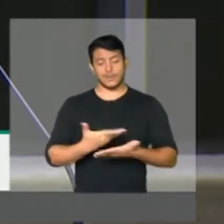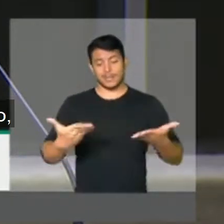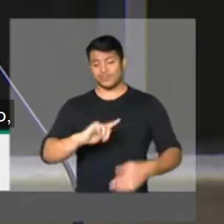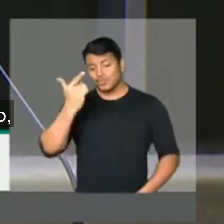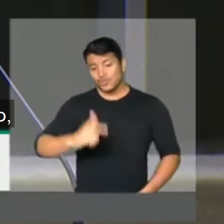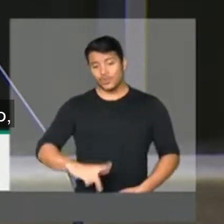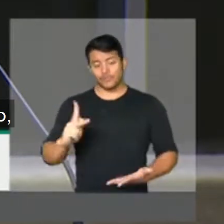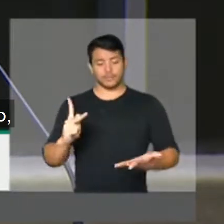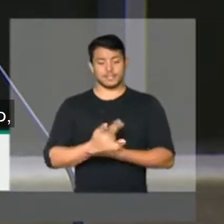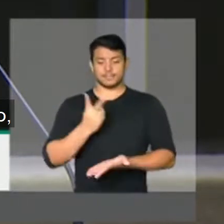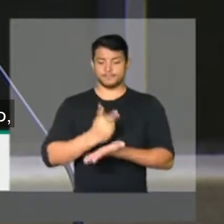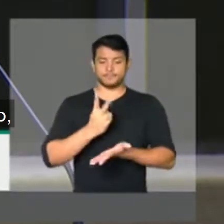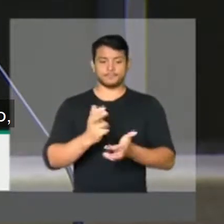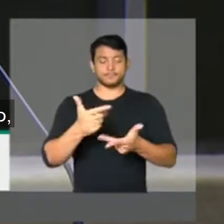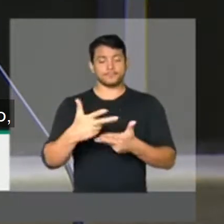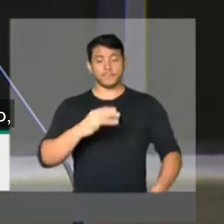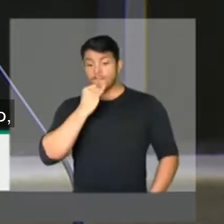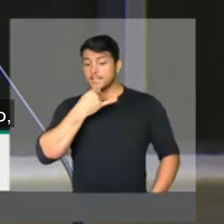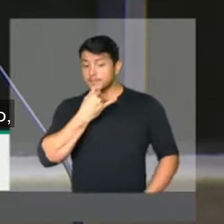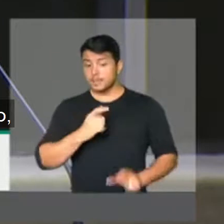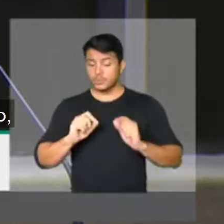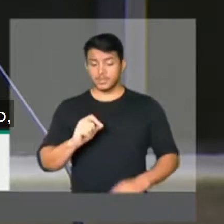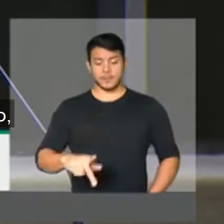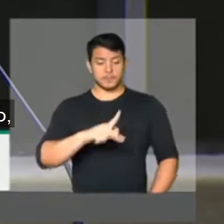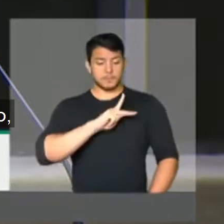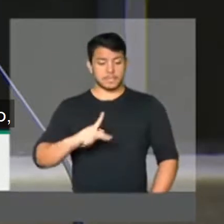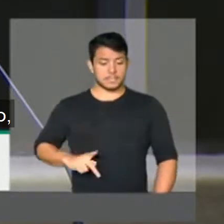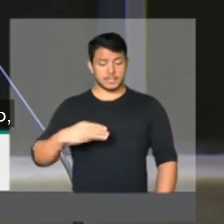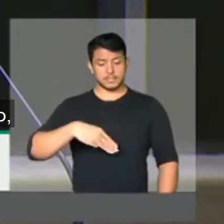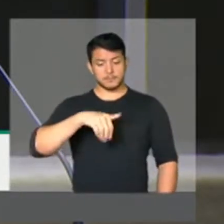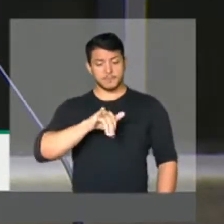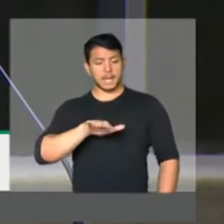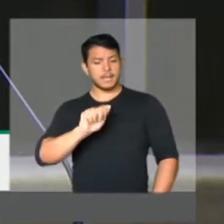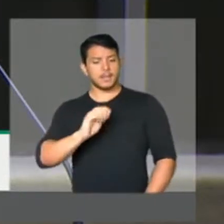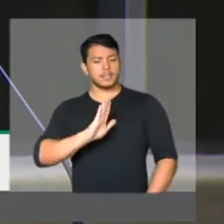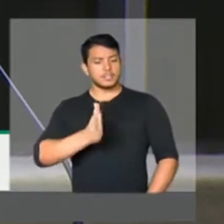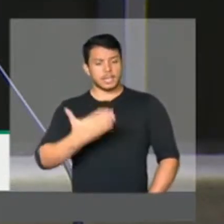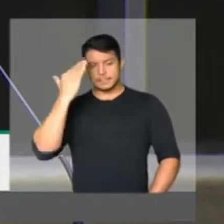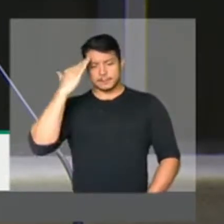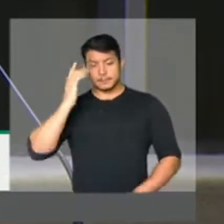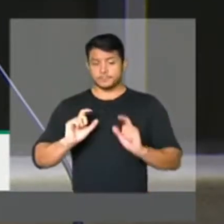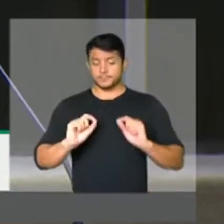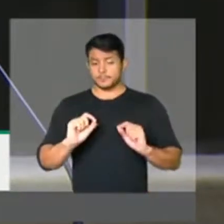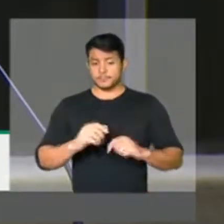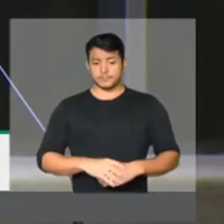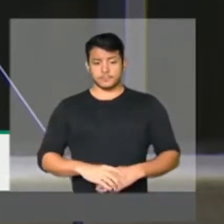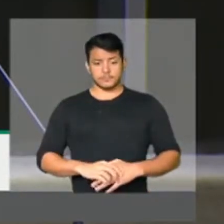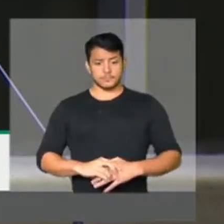repete. Lamentavelmente, o presidente Rodrigo Maia optou por um entendimento aqui na Câmara dos Deputados